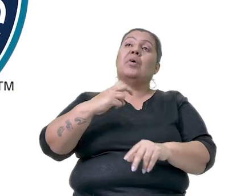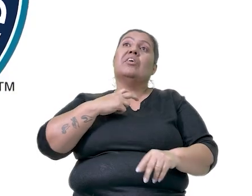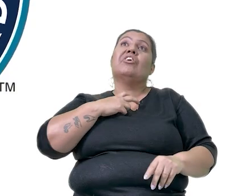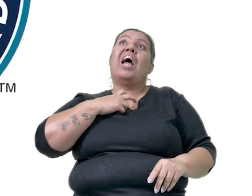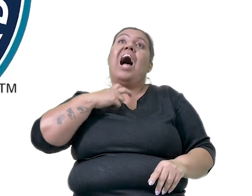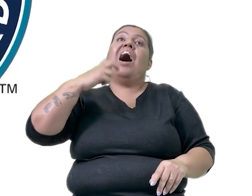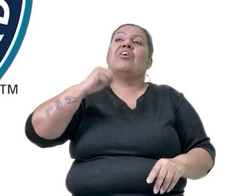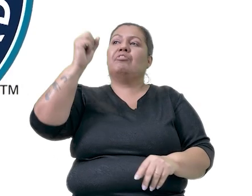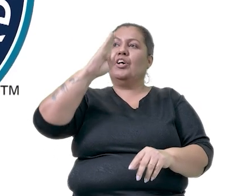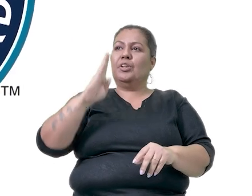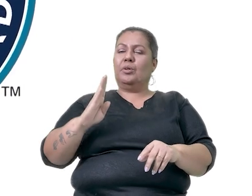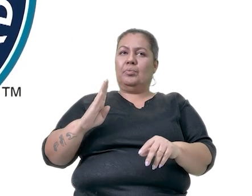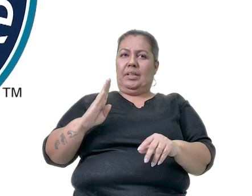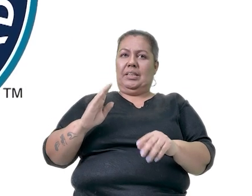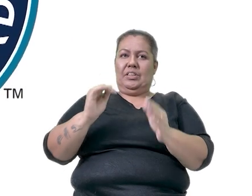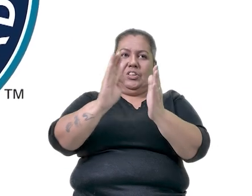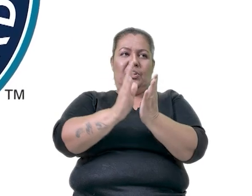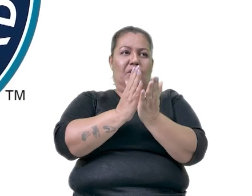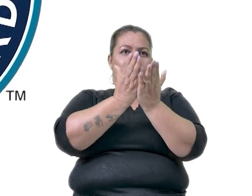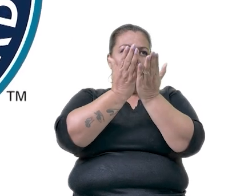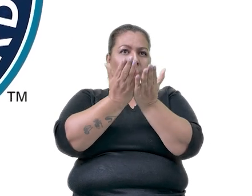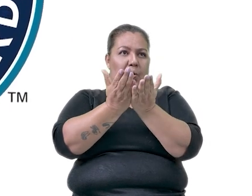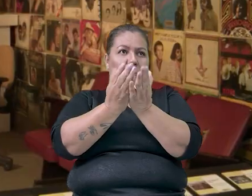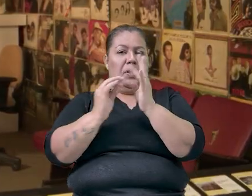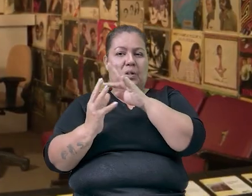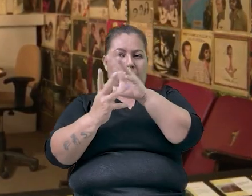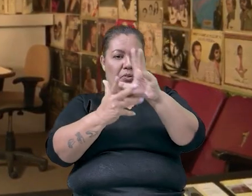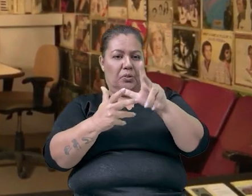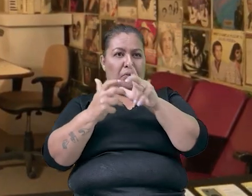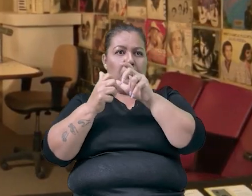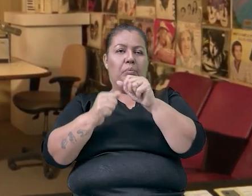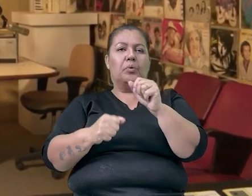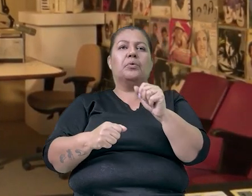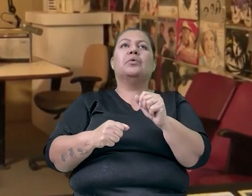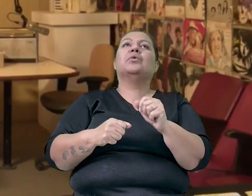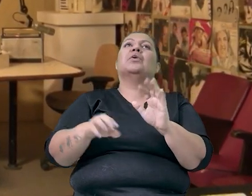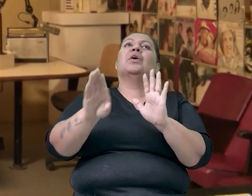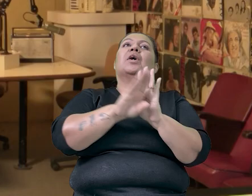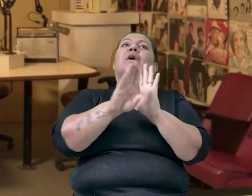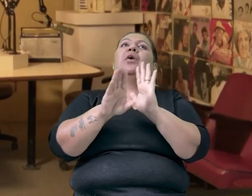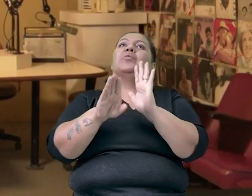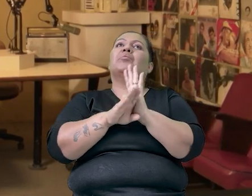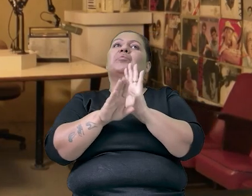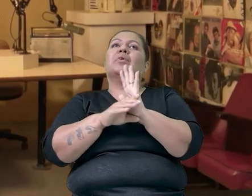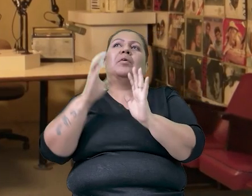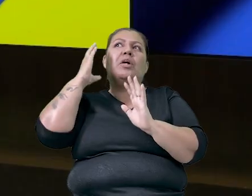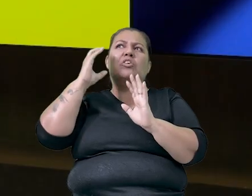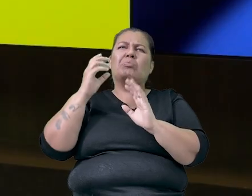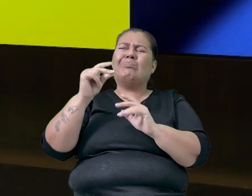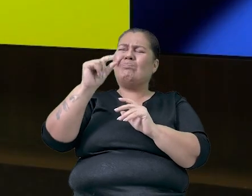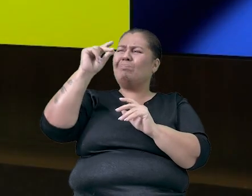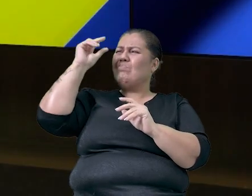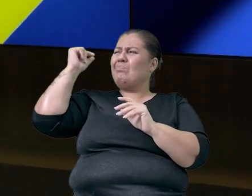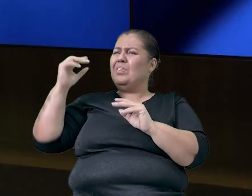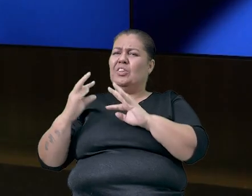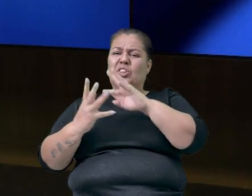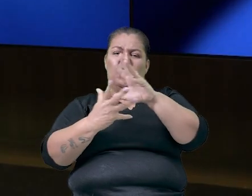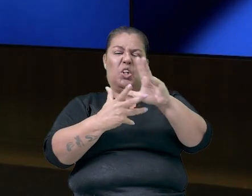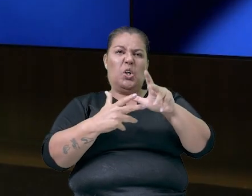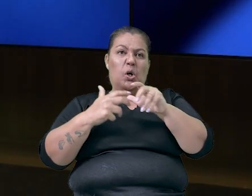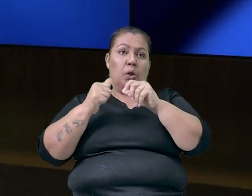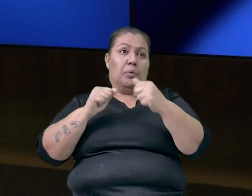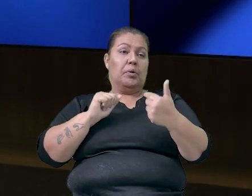De acordo com o Guinness Book, o Livro dos Recordes, é o programa de rádio mais antigo do mundo. A editora